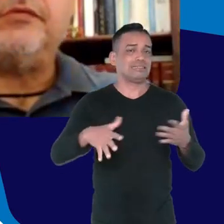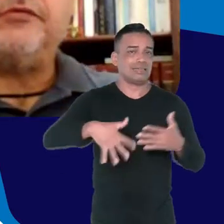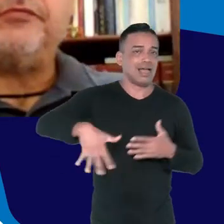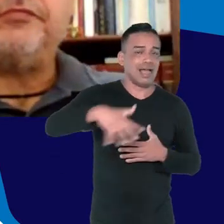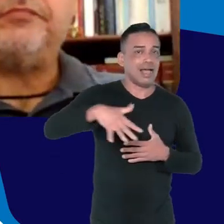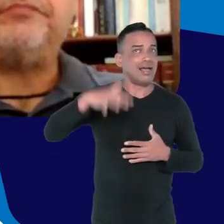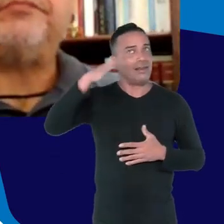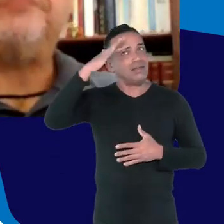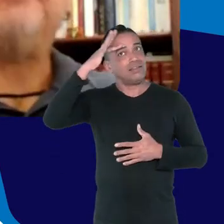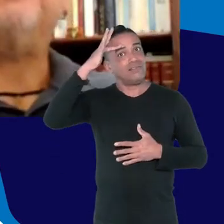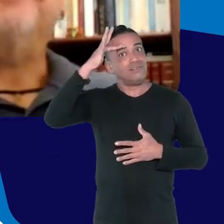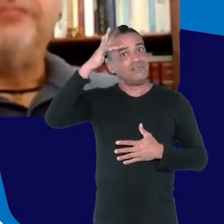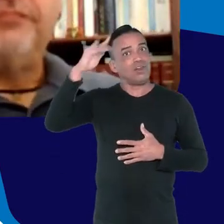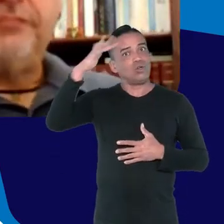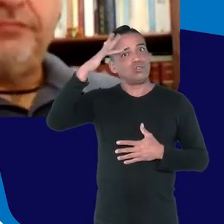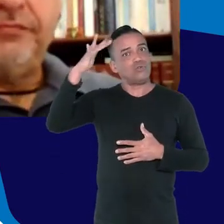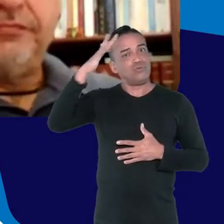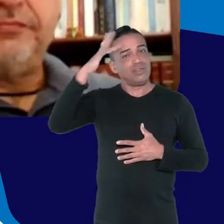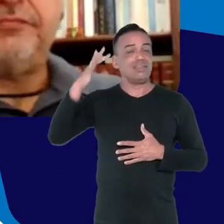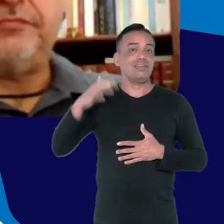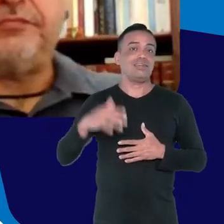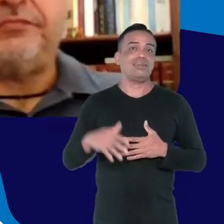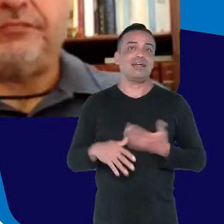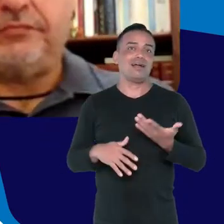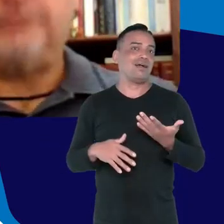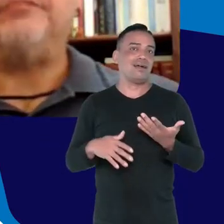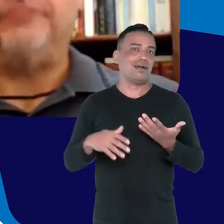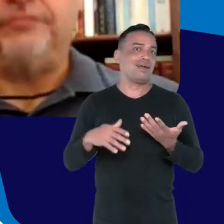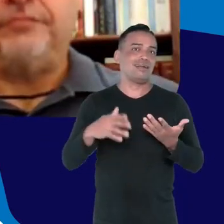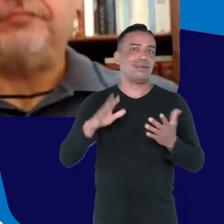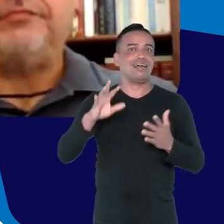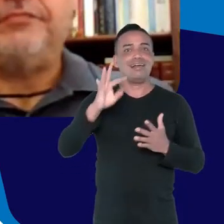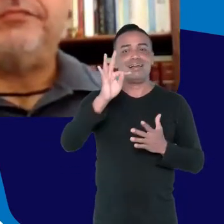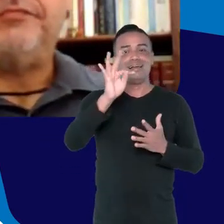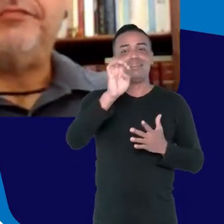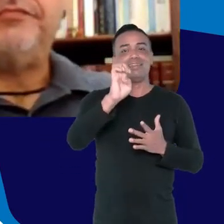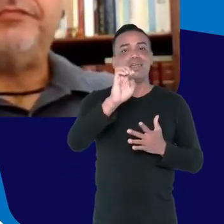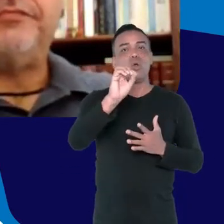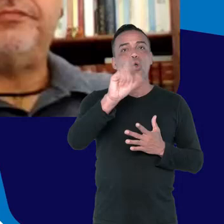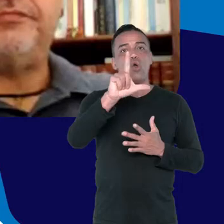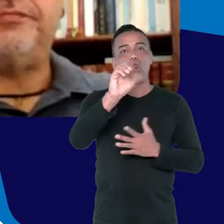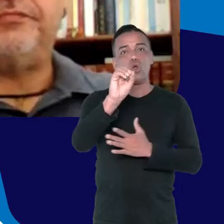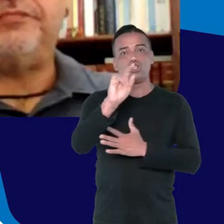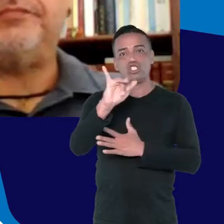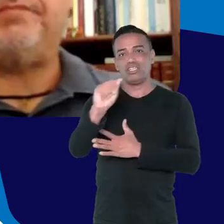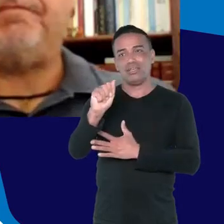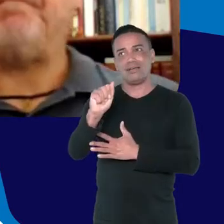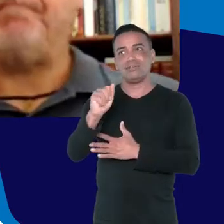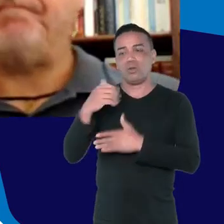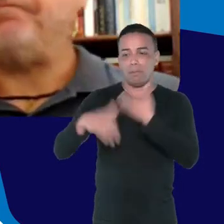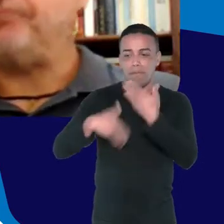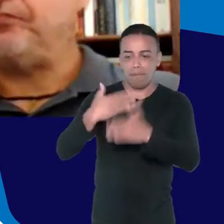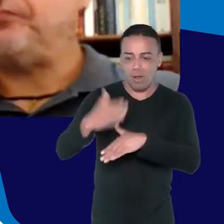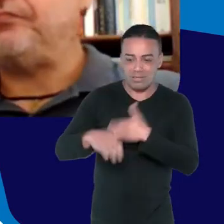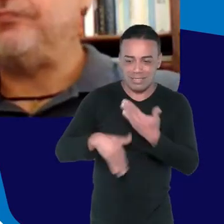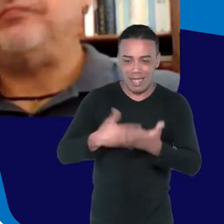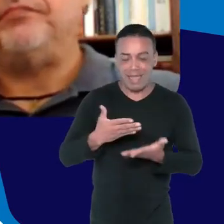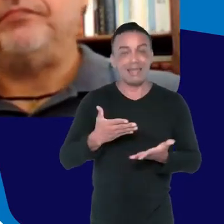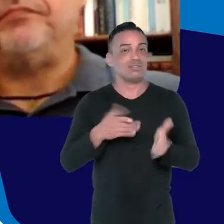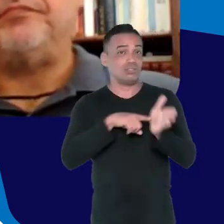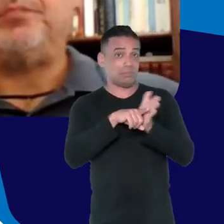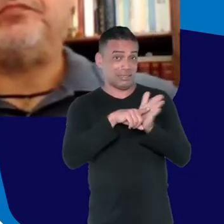da filosofia, no campo da teologia, né? Então, como é que foi esse processo